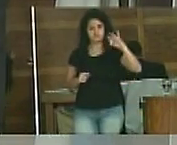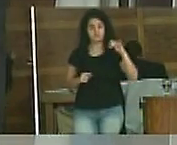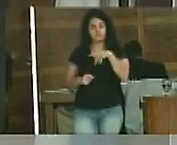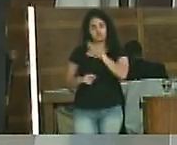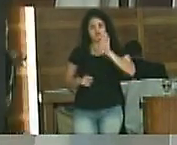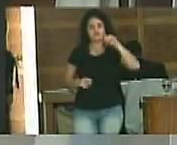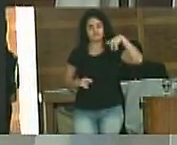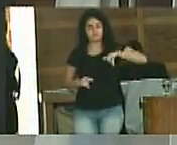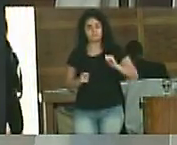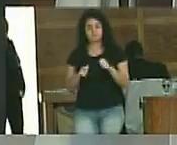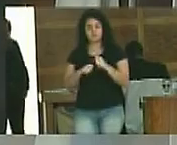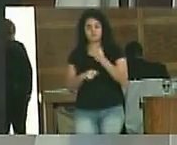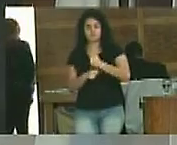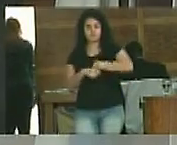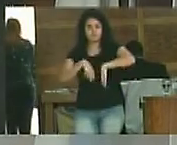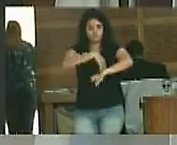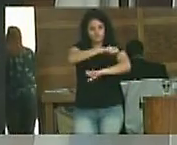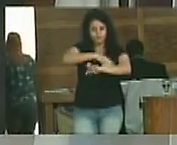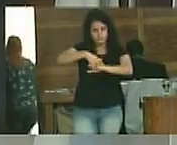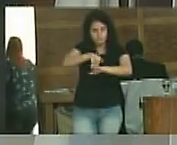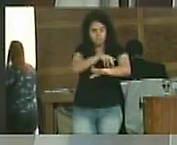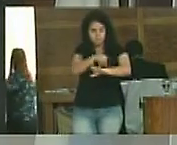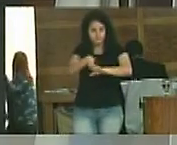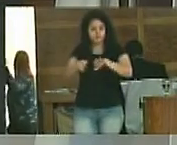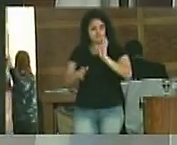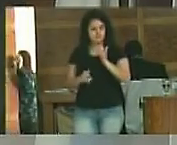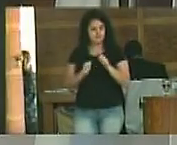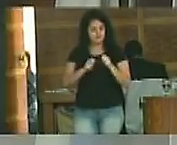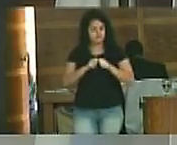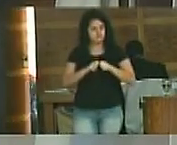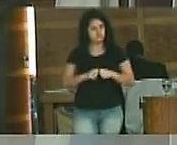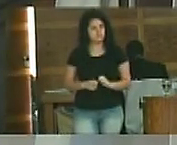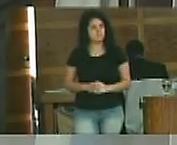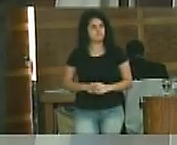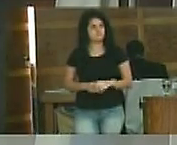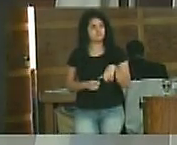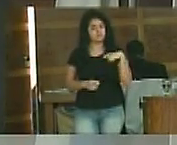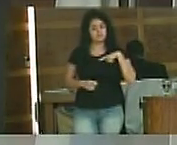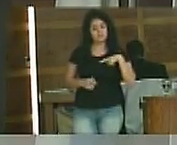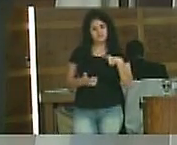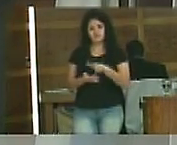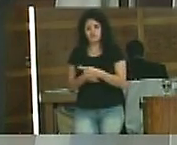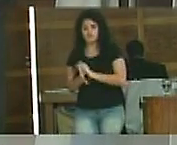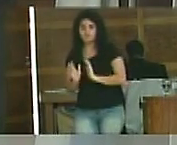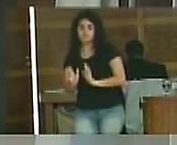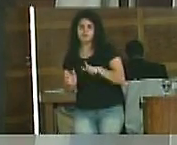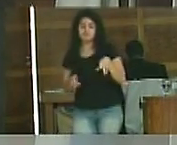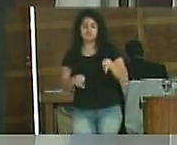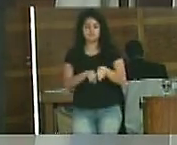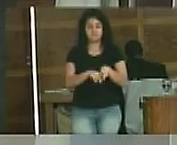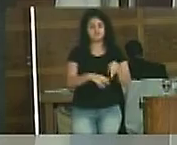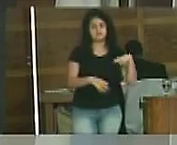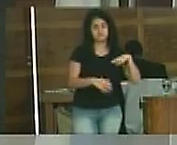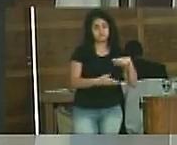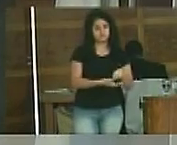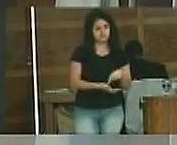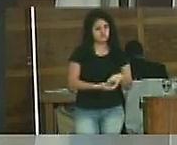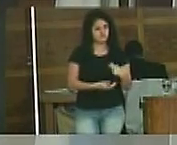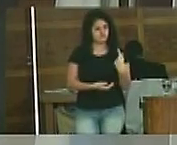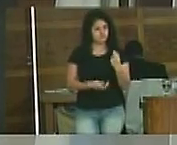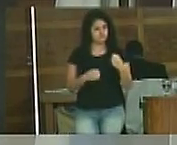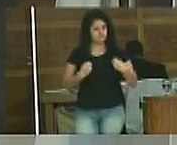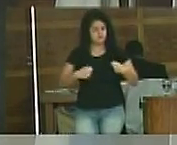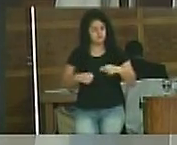Bracuí, uma faixa de pedestre, e foi feito. Então, tem alguns erros, mas também tem acertos, e a gente tem que estar aqui